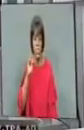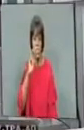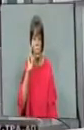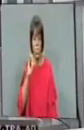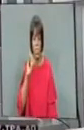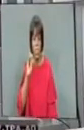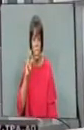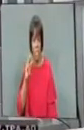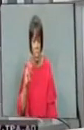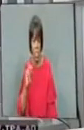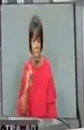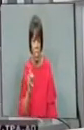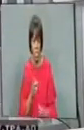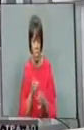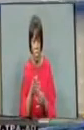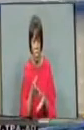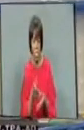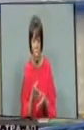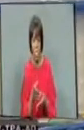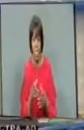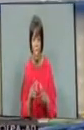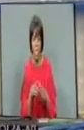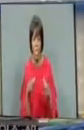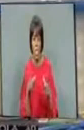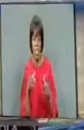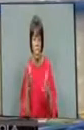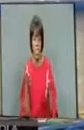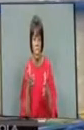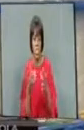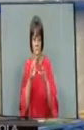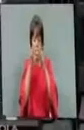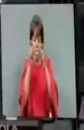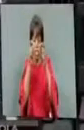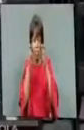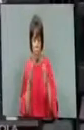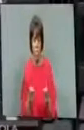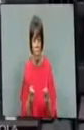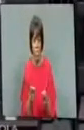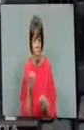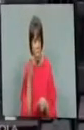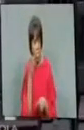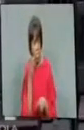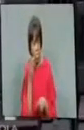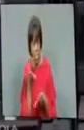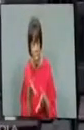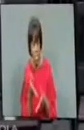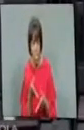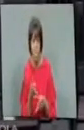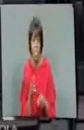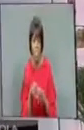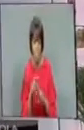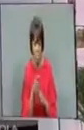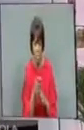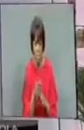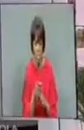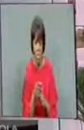maioritariamente privadas, porque essa é a política do nosso setor, abrir o setor para os privados poderem participar a nível de telefonia e também